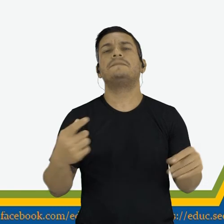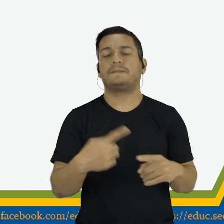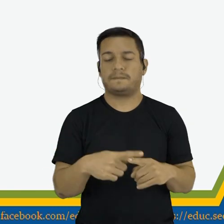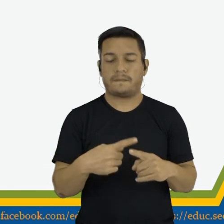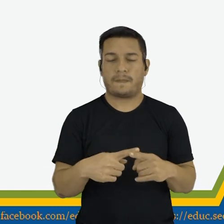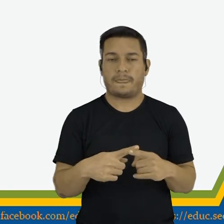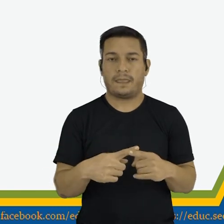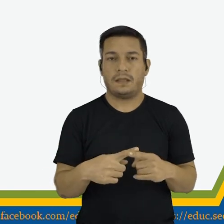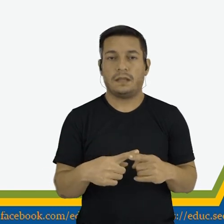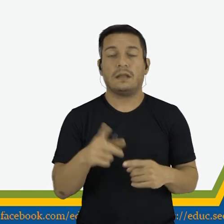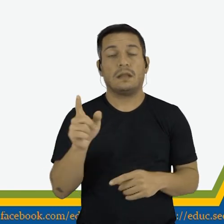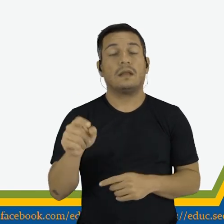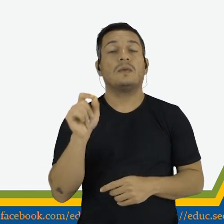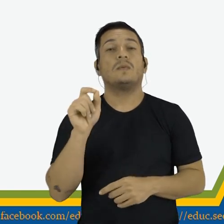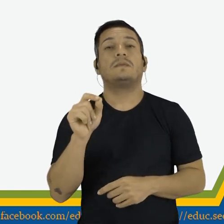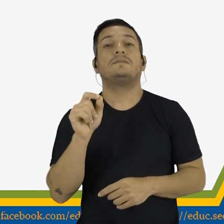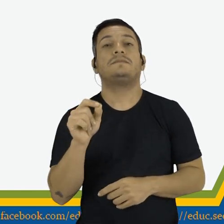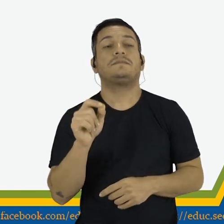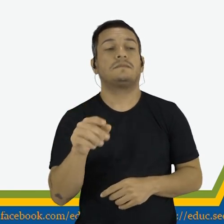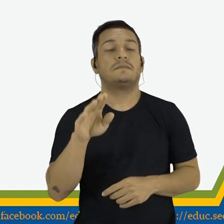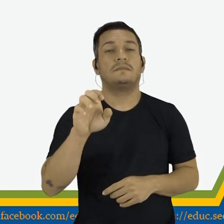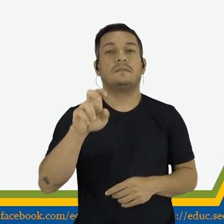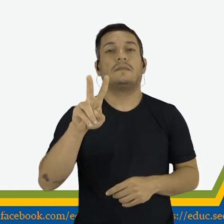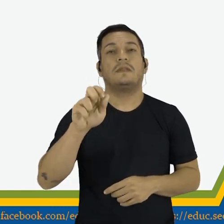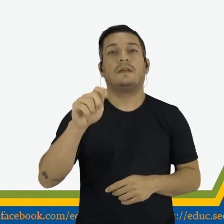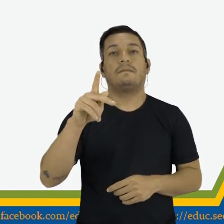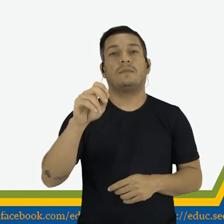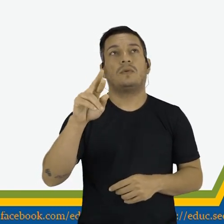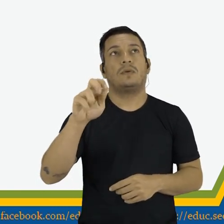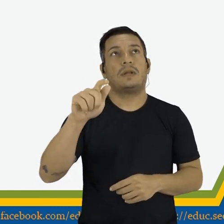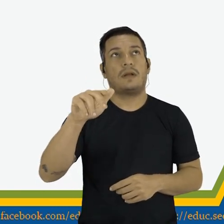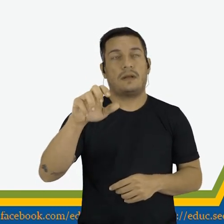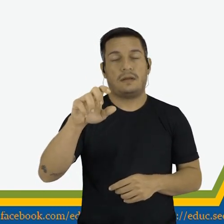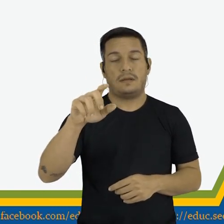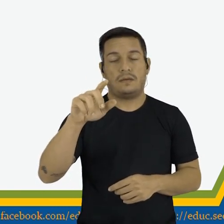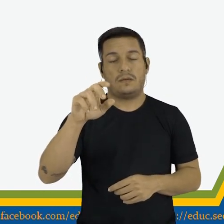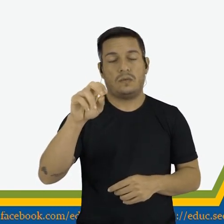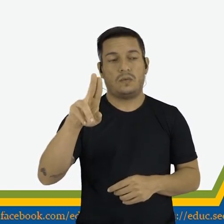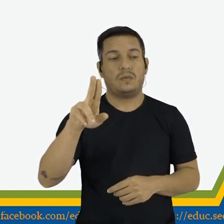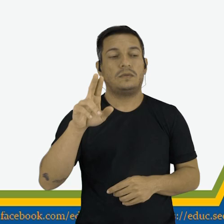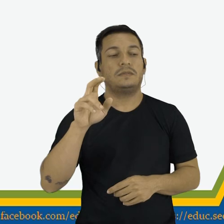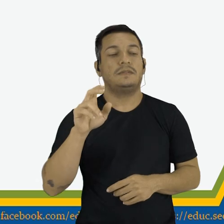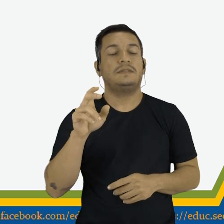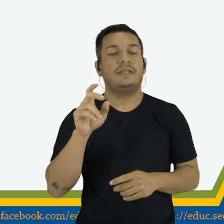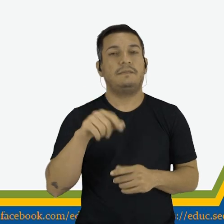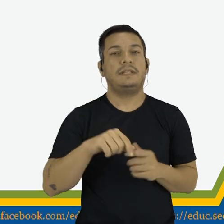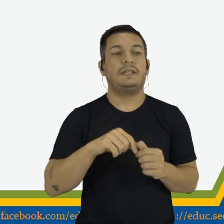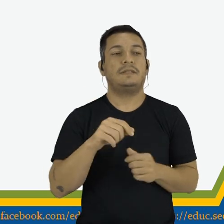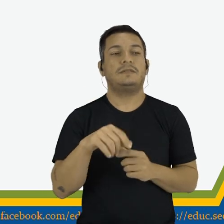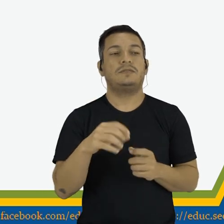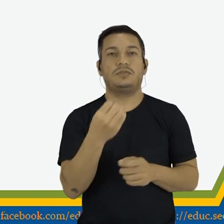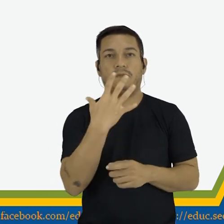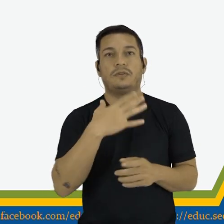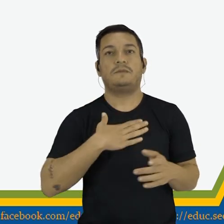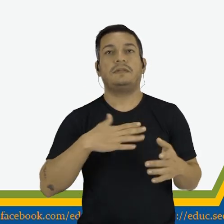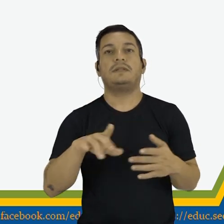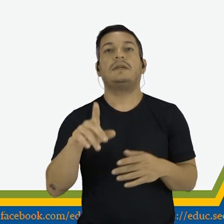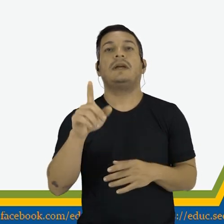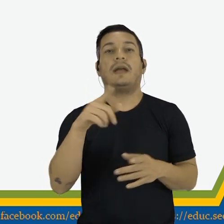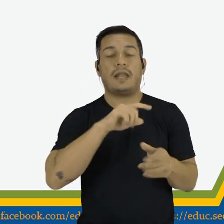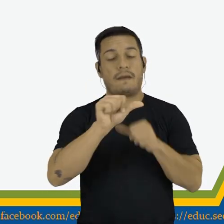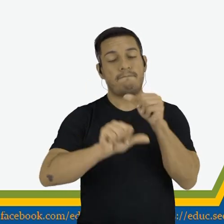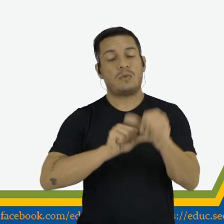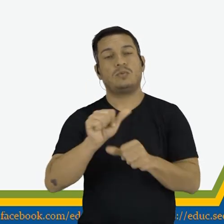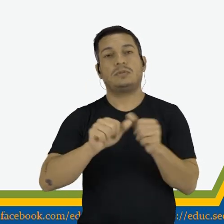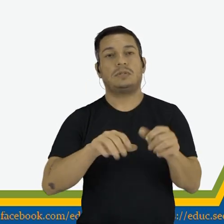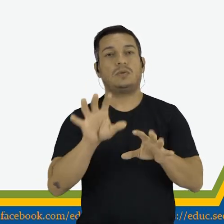desaparecem? Porque elas evaporaram, elas passaram diretamente do estado sólido para o estado